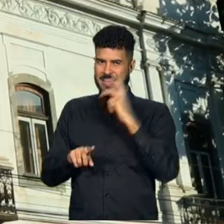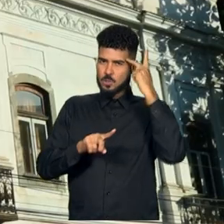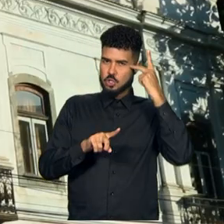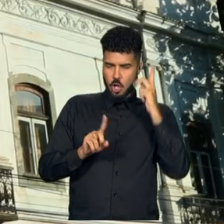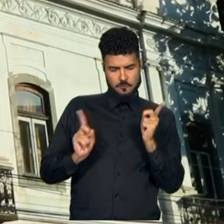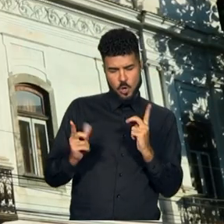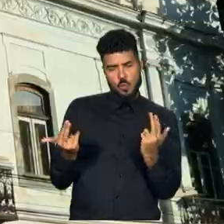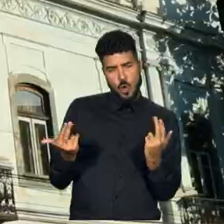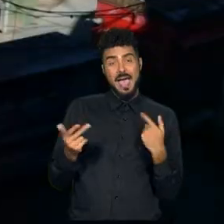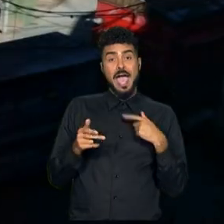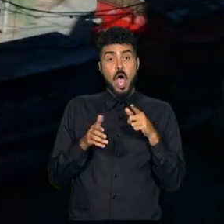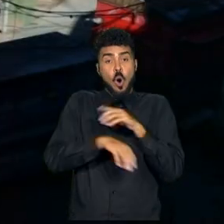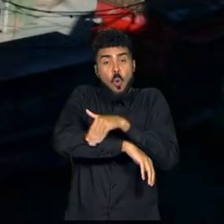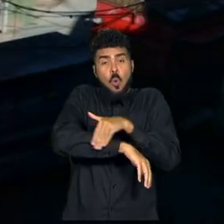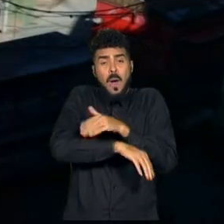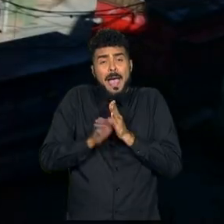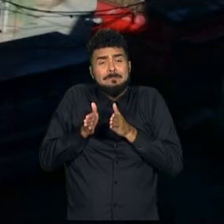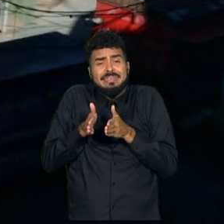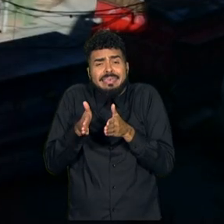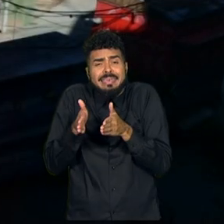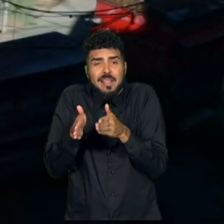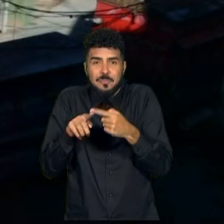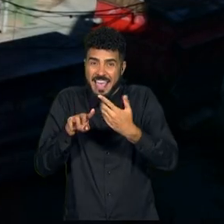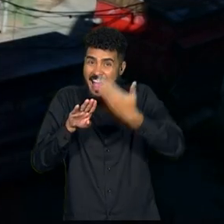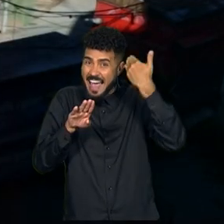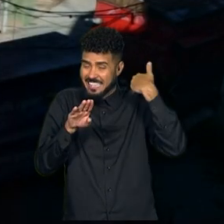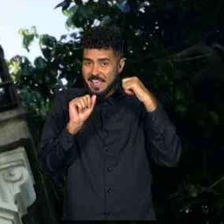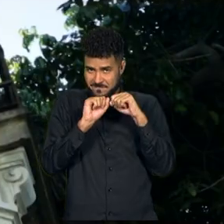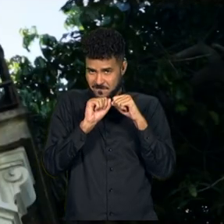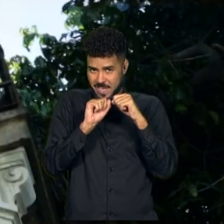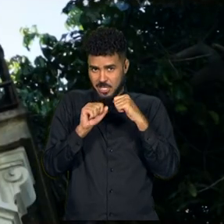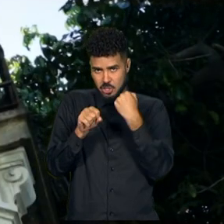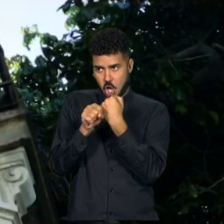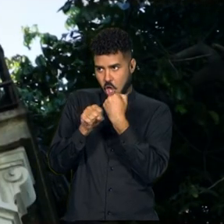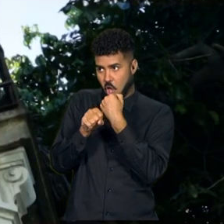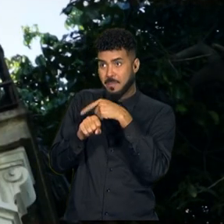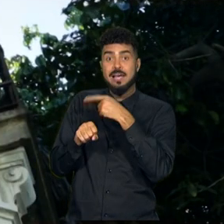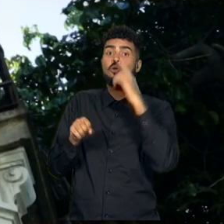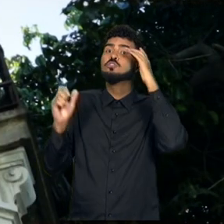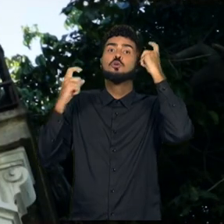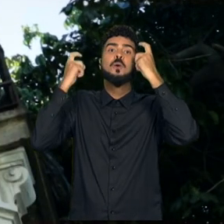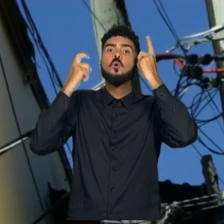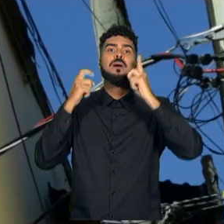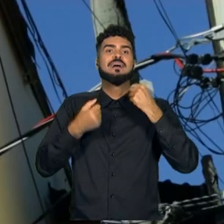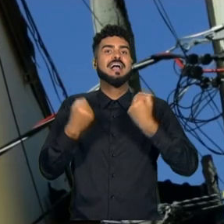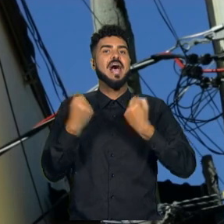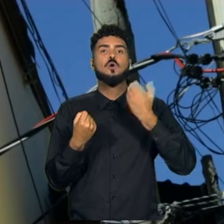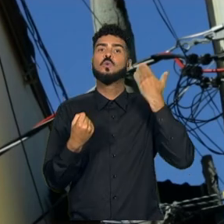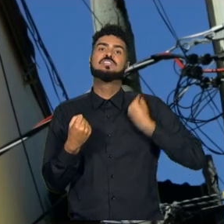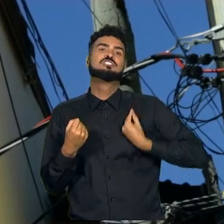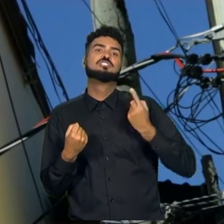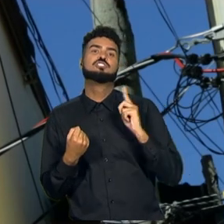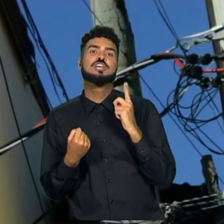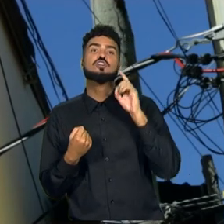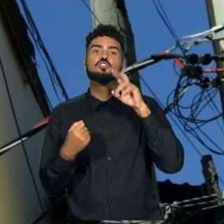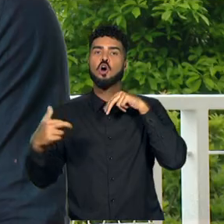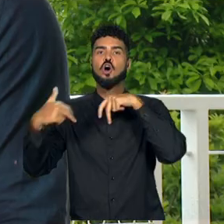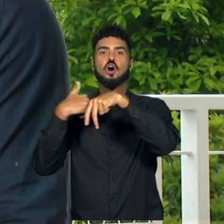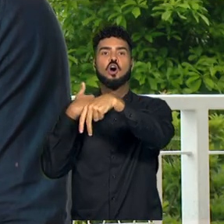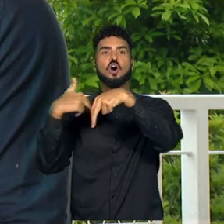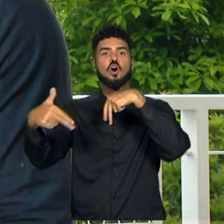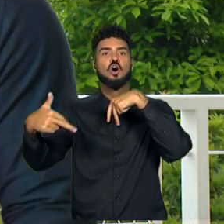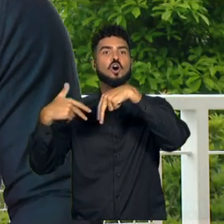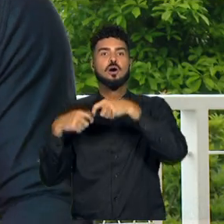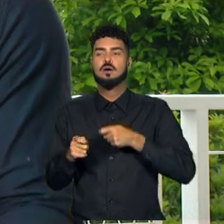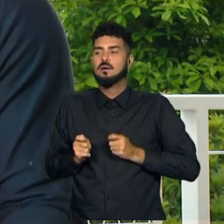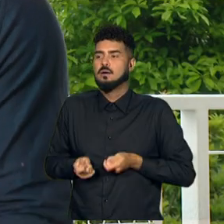foram construídas, digamos assim, não havia a composição com os automóveis. A preocupação era com as pessoas que iriam circular pela região. A